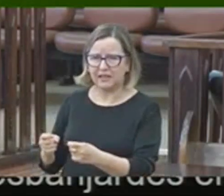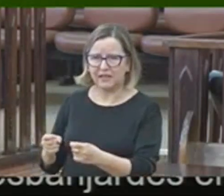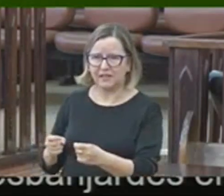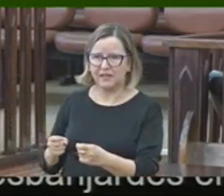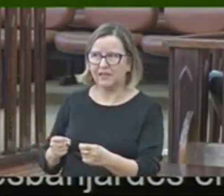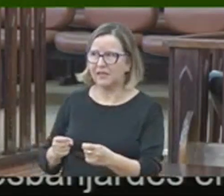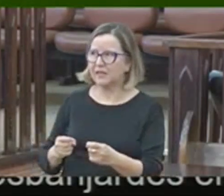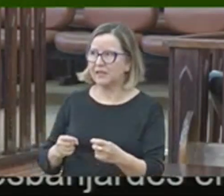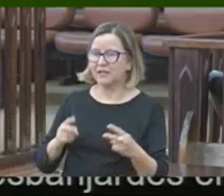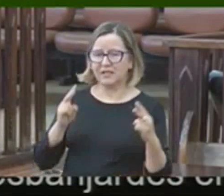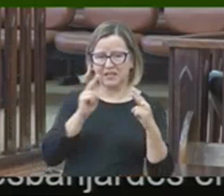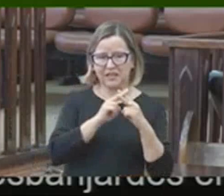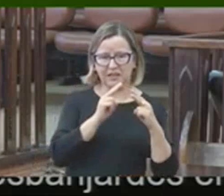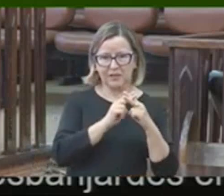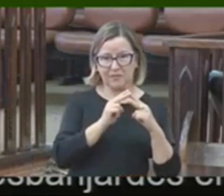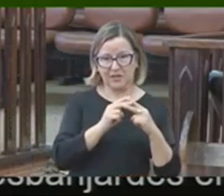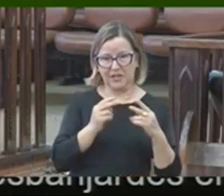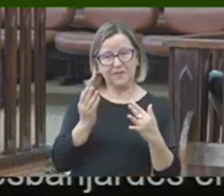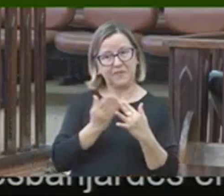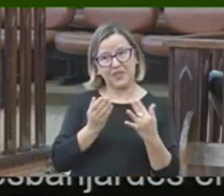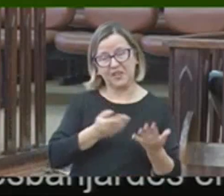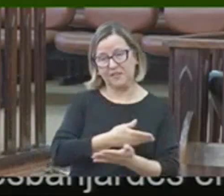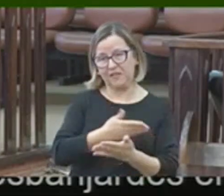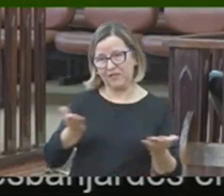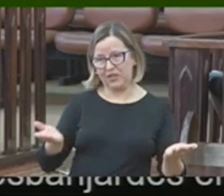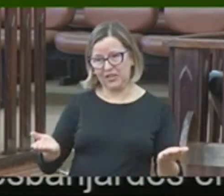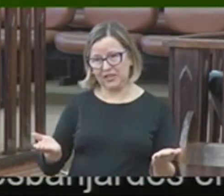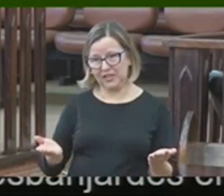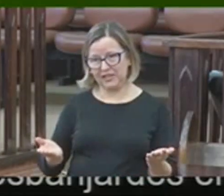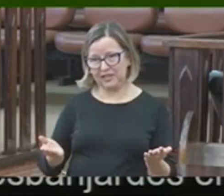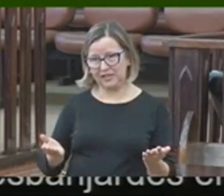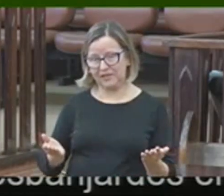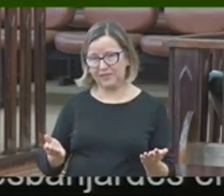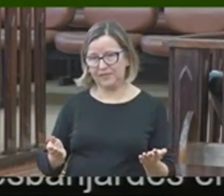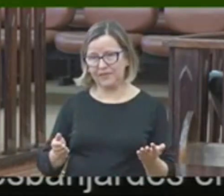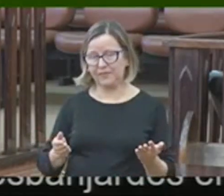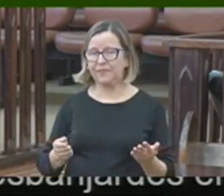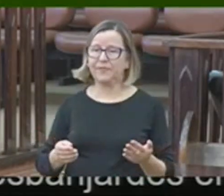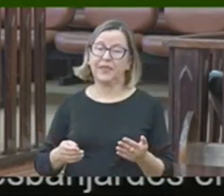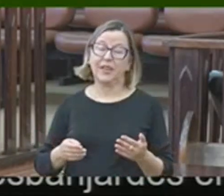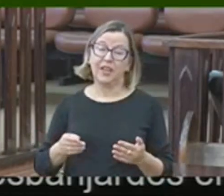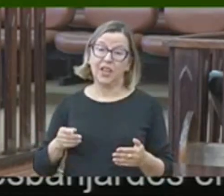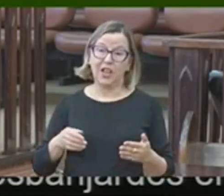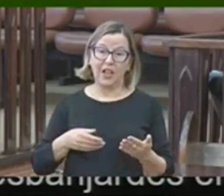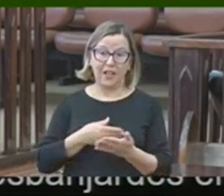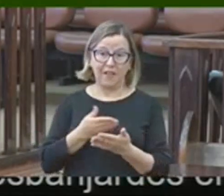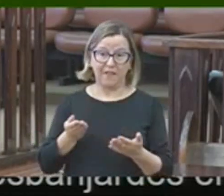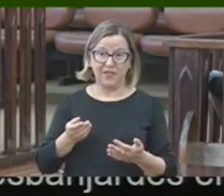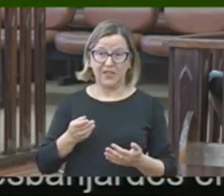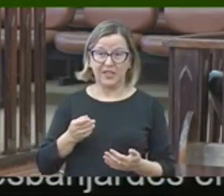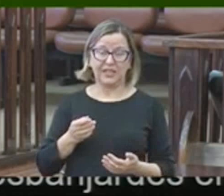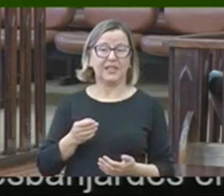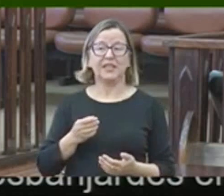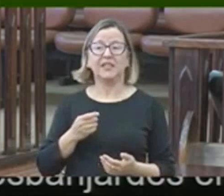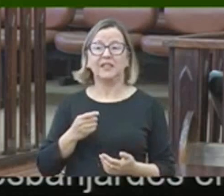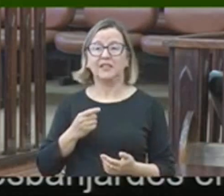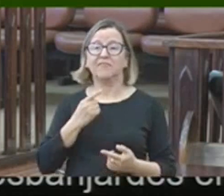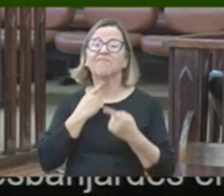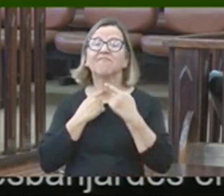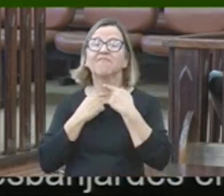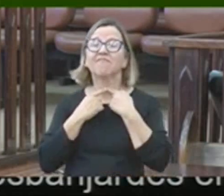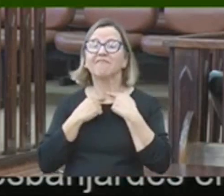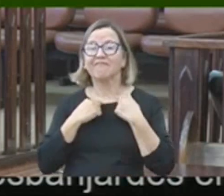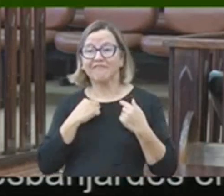que militam na vossa carne? Cobiçais e nada tendes, matais e invejais, e nada